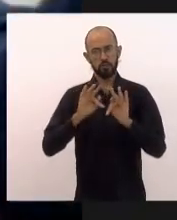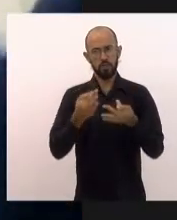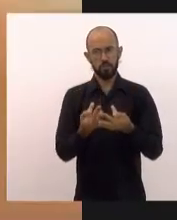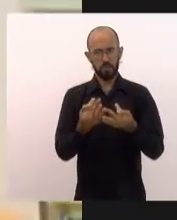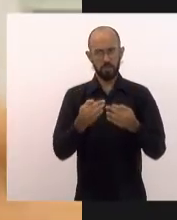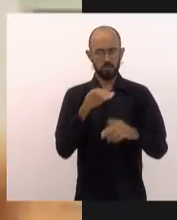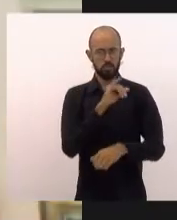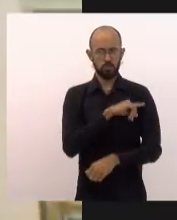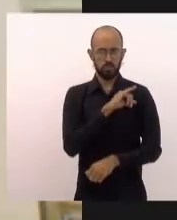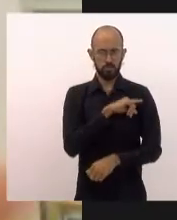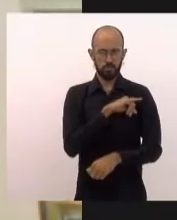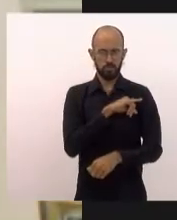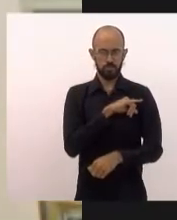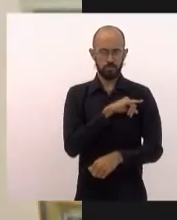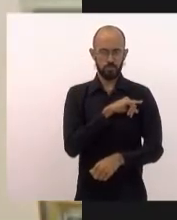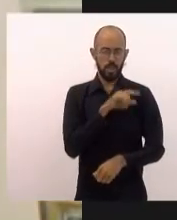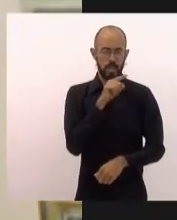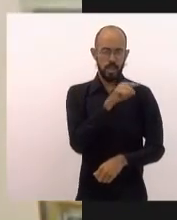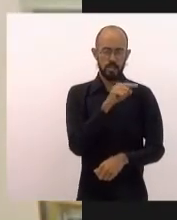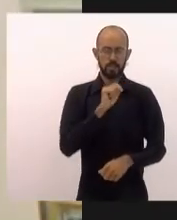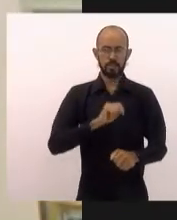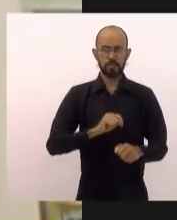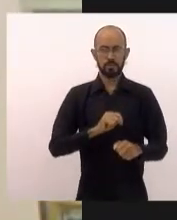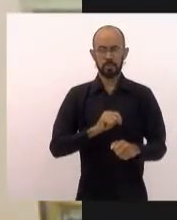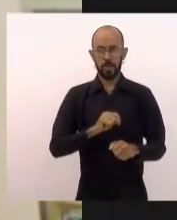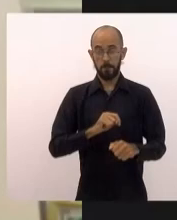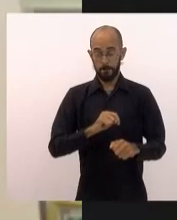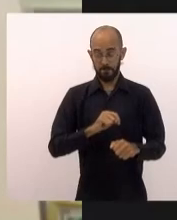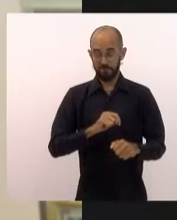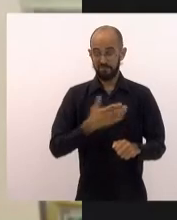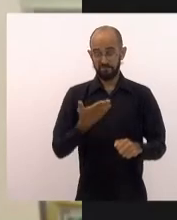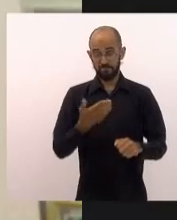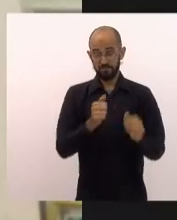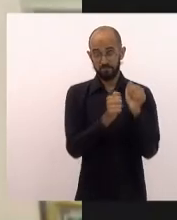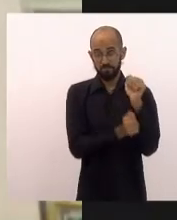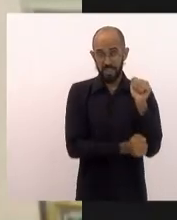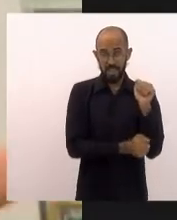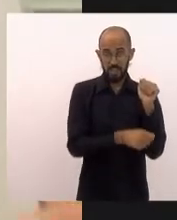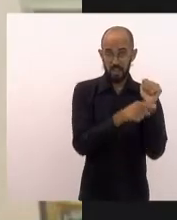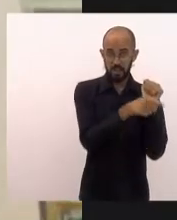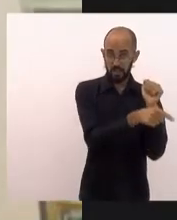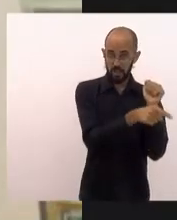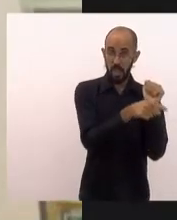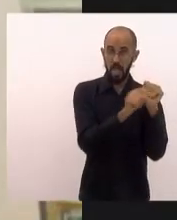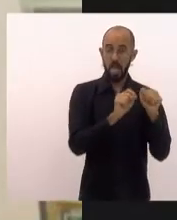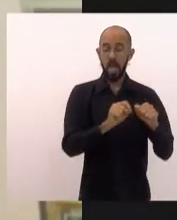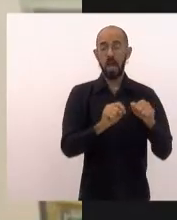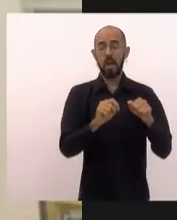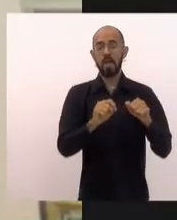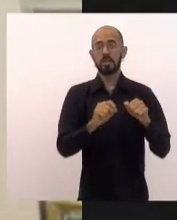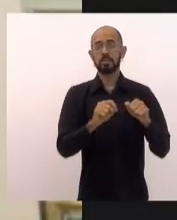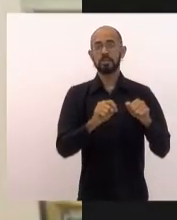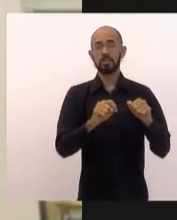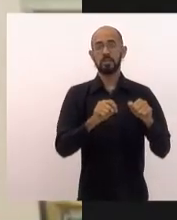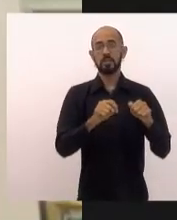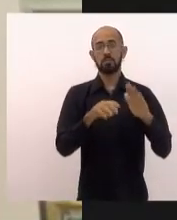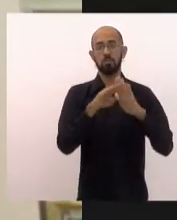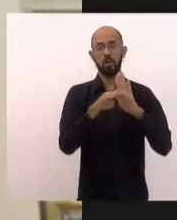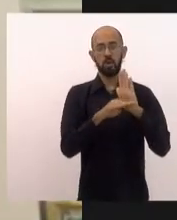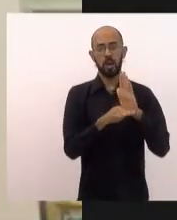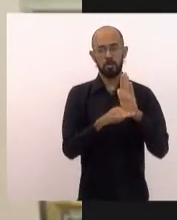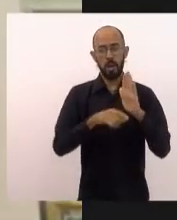Essa excrescência que é esse programa Partiu Praia, isso é uma vergonha, porque ela diz, dentre outras coisas, que ela